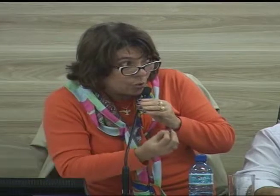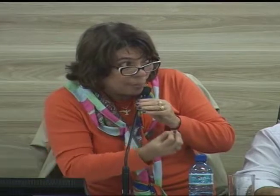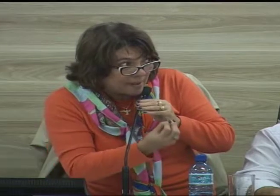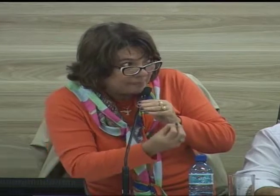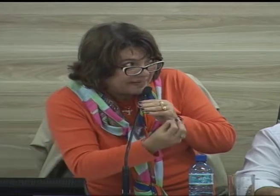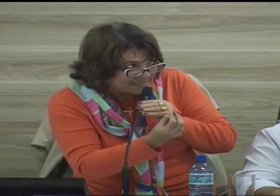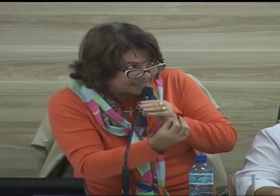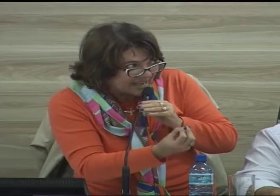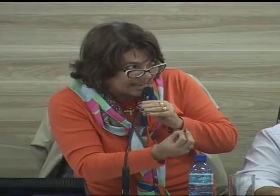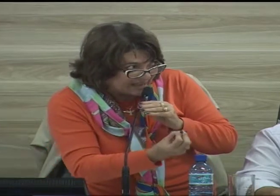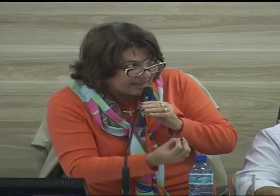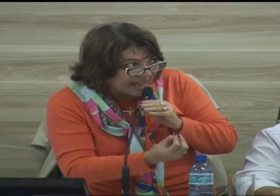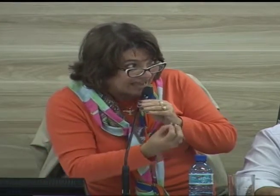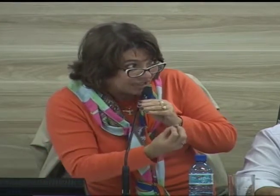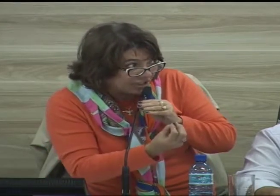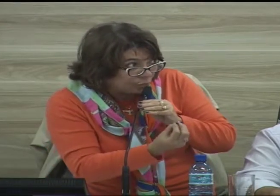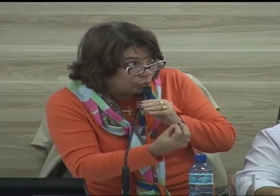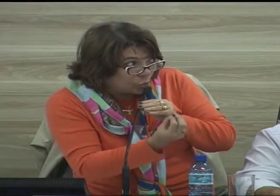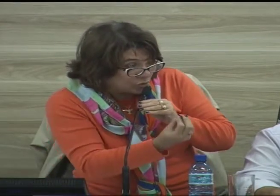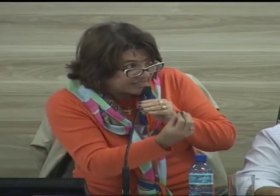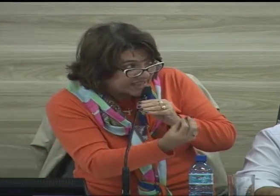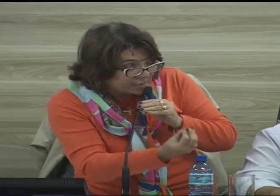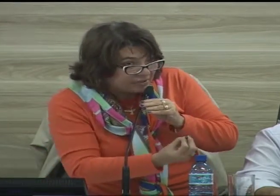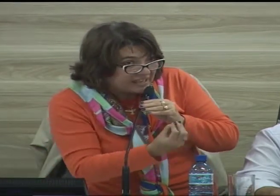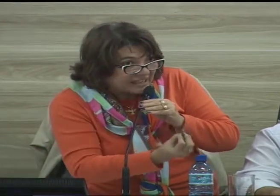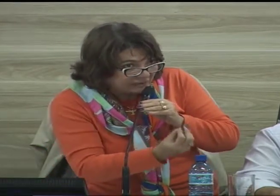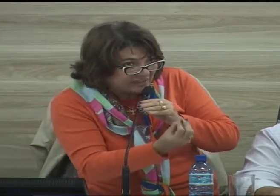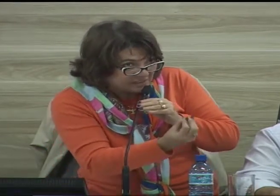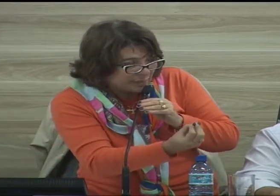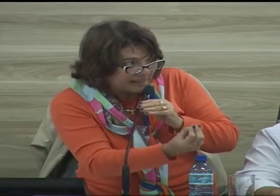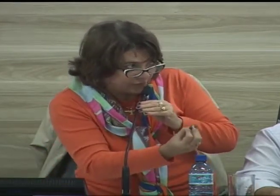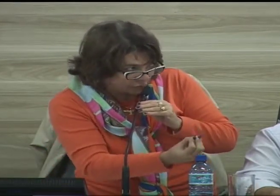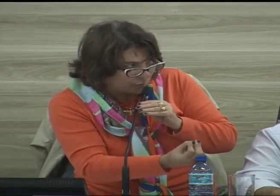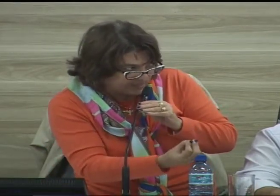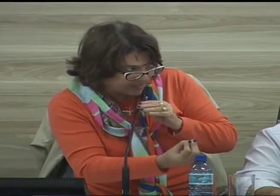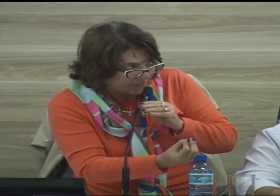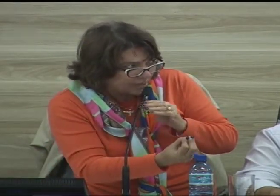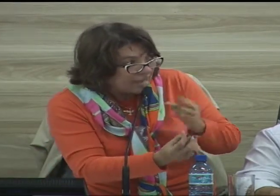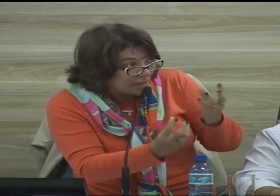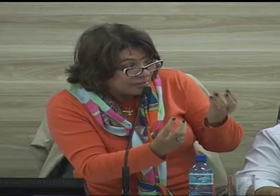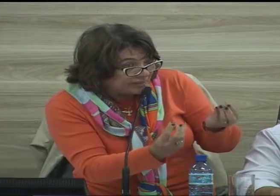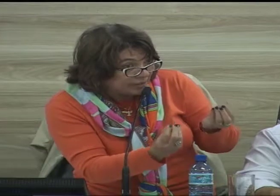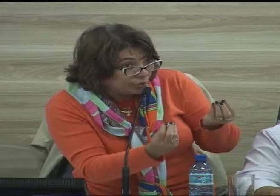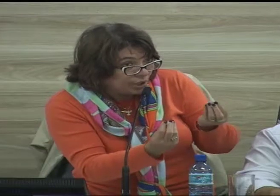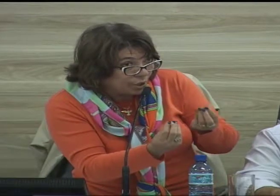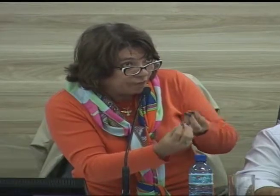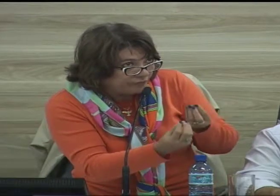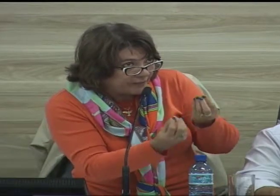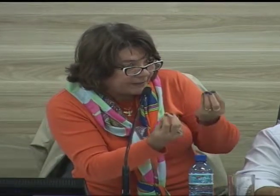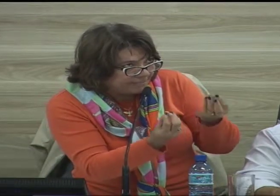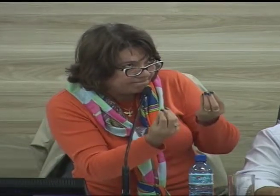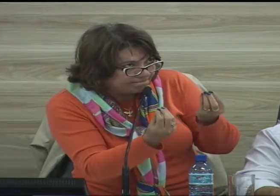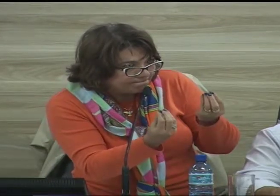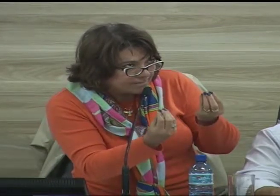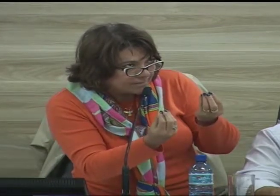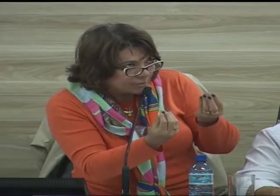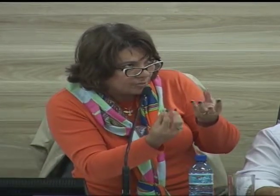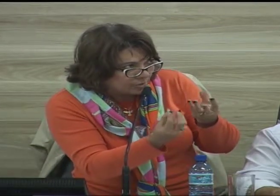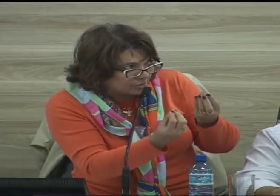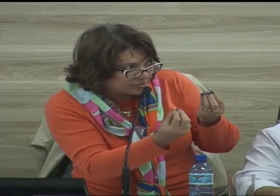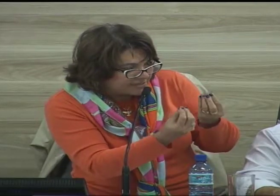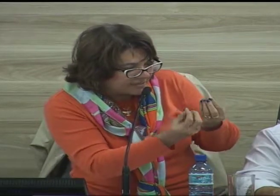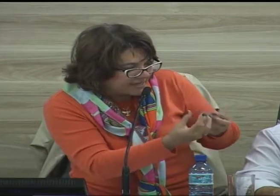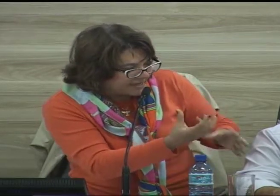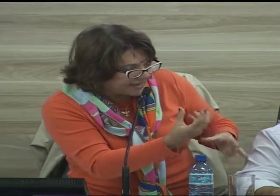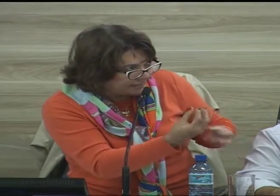vamos culpabilizar a questão do conselho, de quem fez parte do conselho. Eu entendo que houve, como é